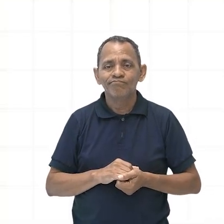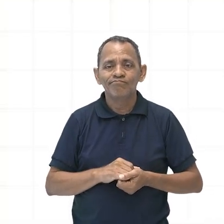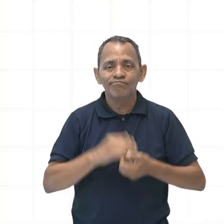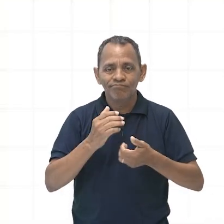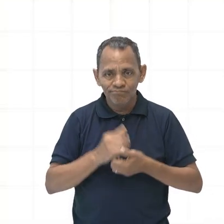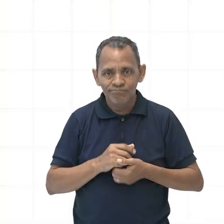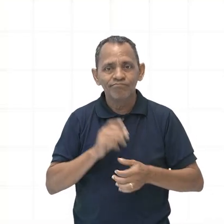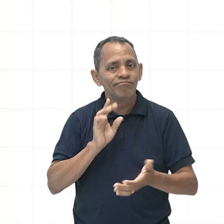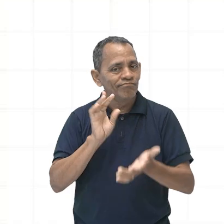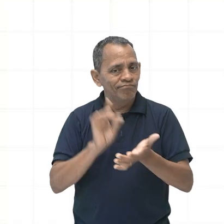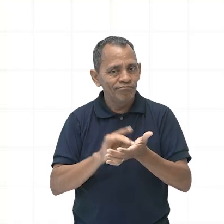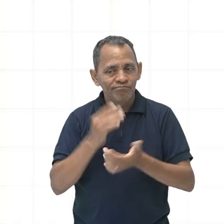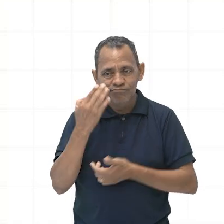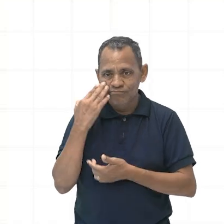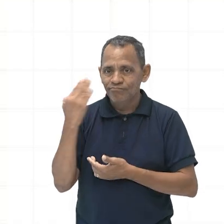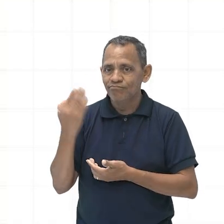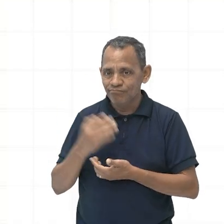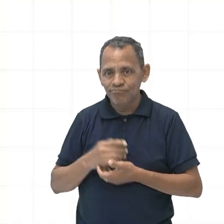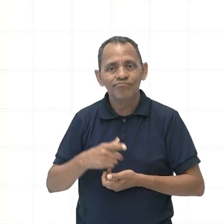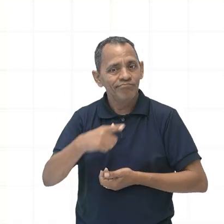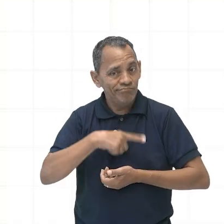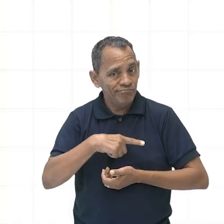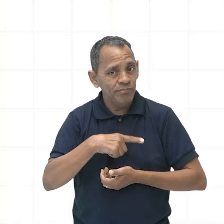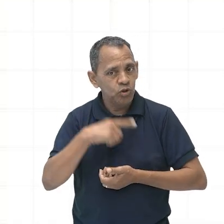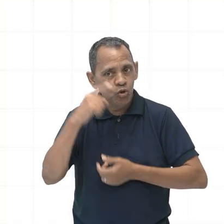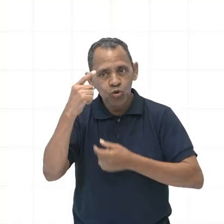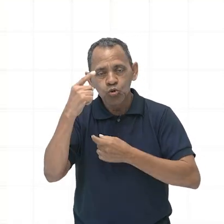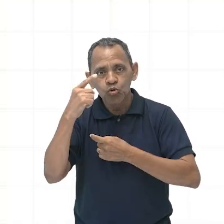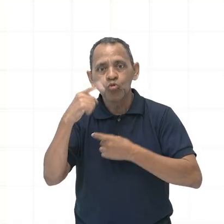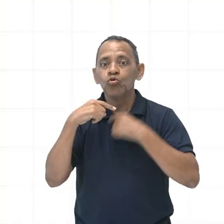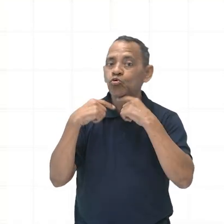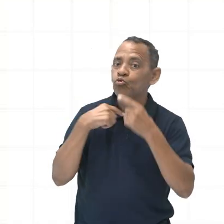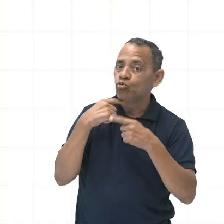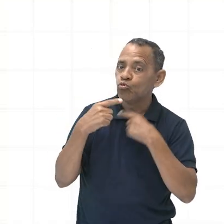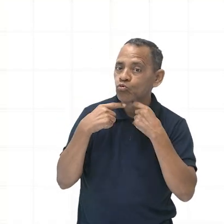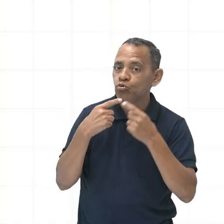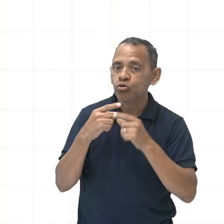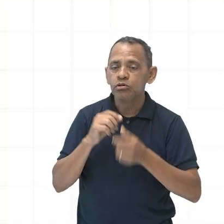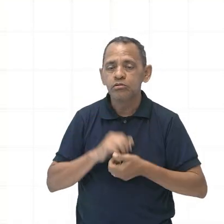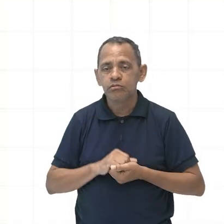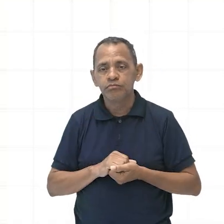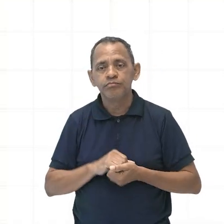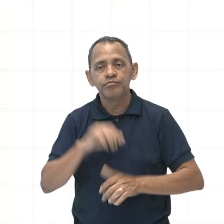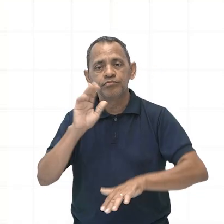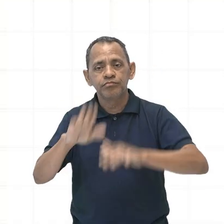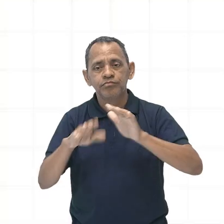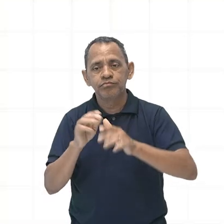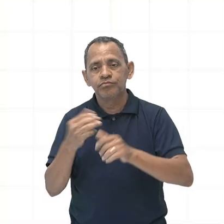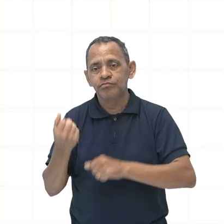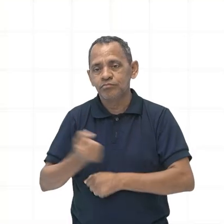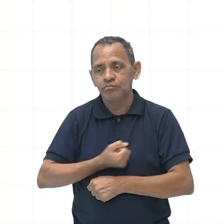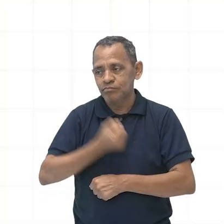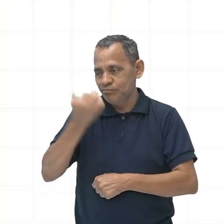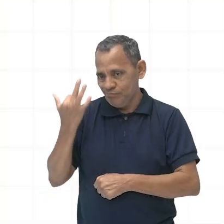apesar desse gráfico nos gerar dúvida, o que é que eu posso analisar aqui, dependendo do número de pesquisa, né?